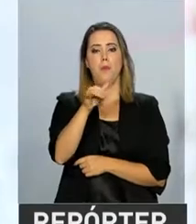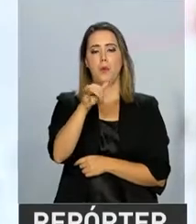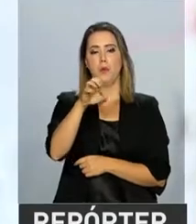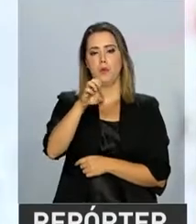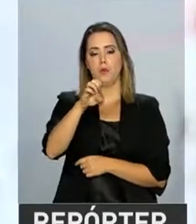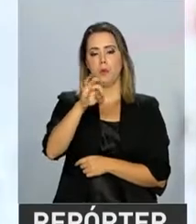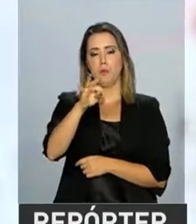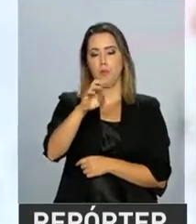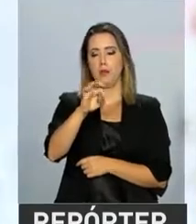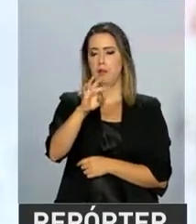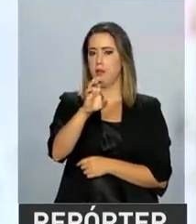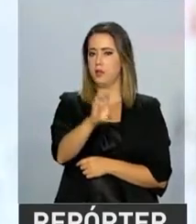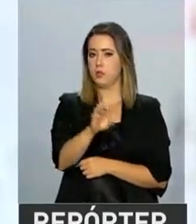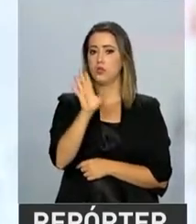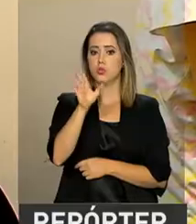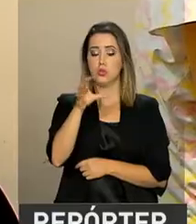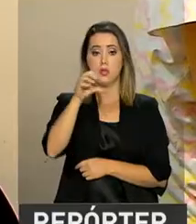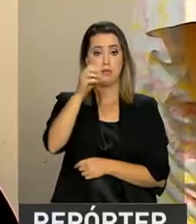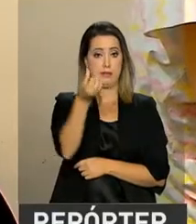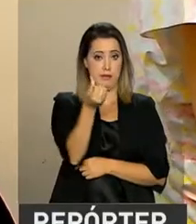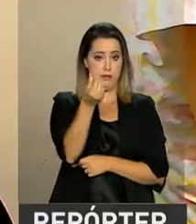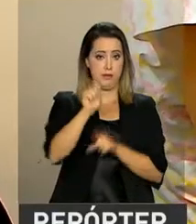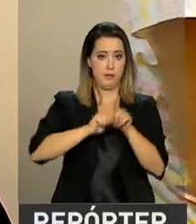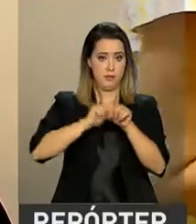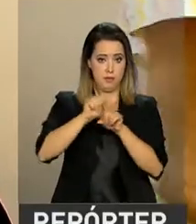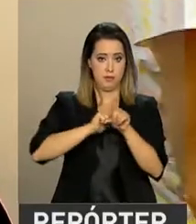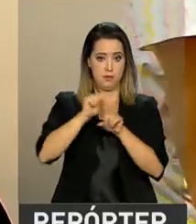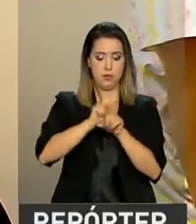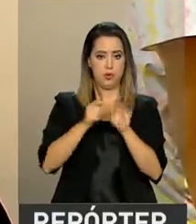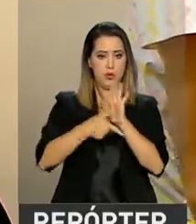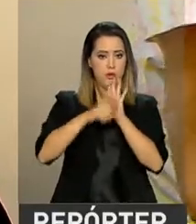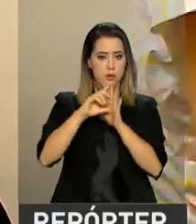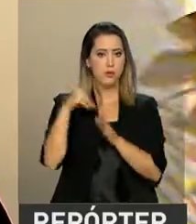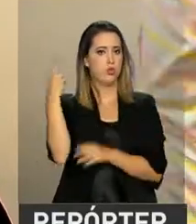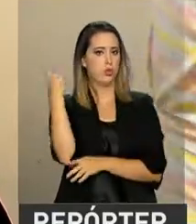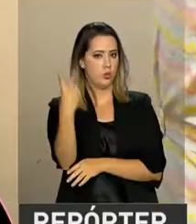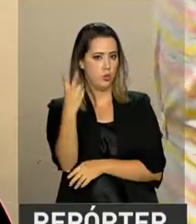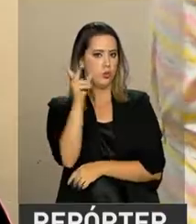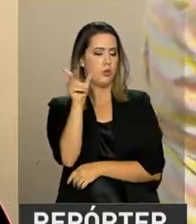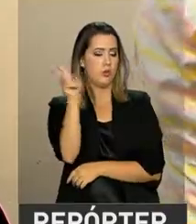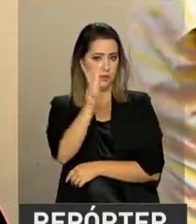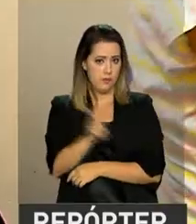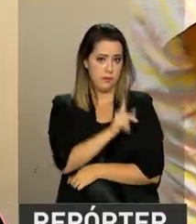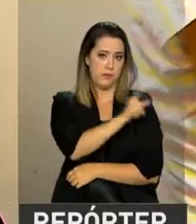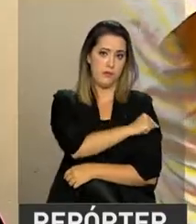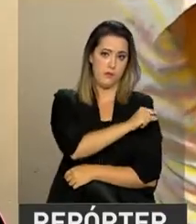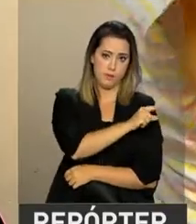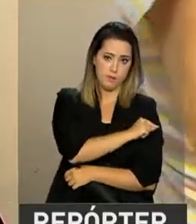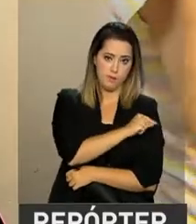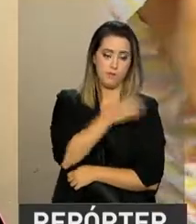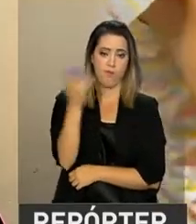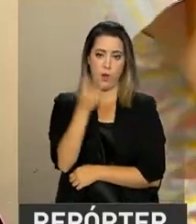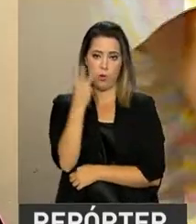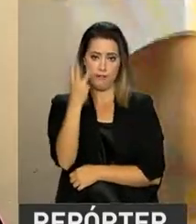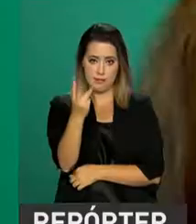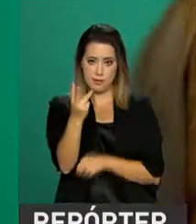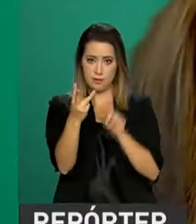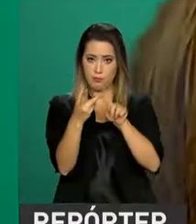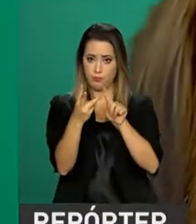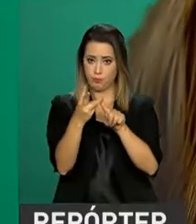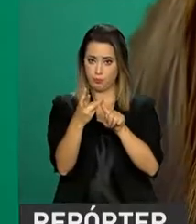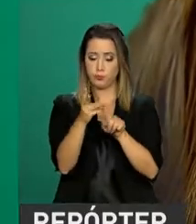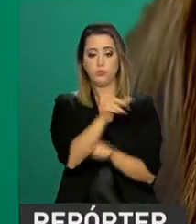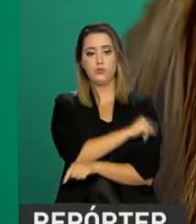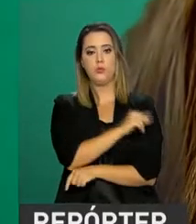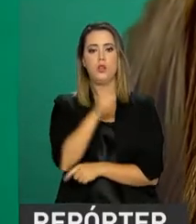Maia, que está com 6 meses, já havia sido imunizada aos 2 e aos 4 meses. Os próximos reforços serão quando a